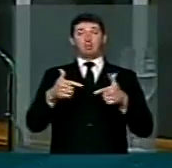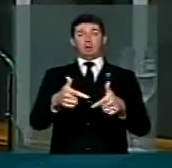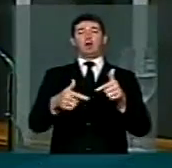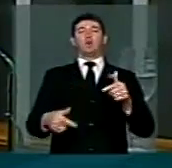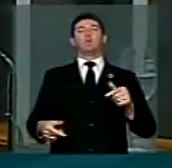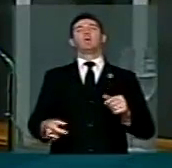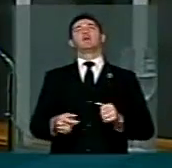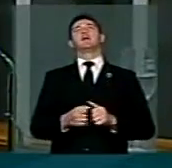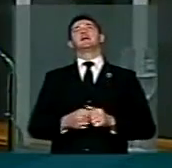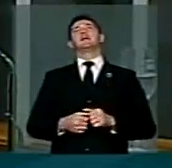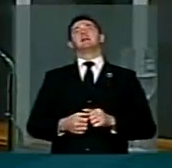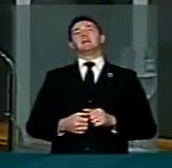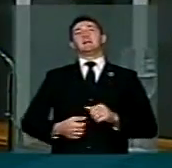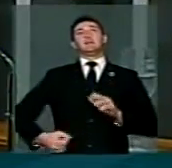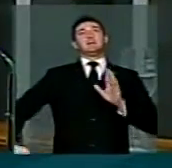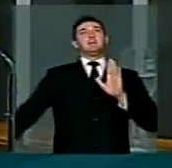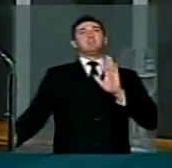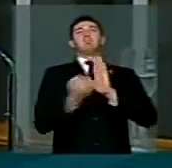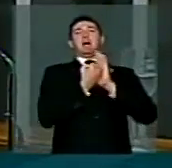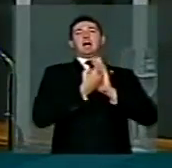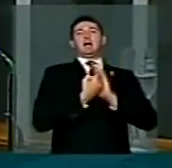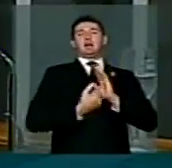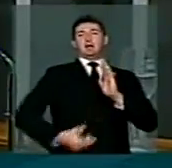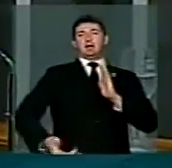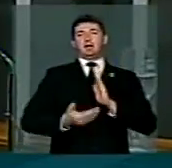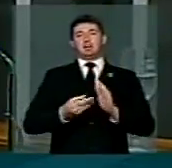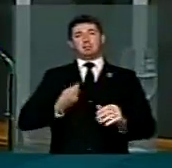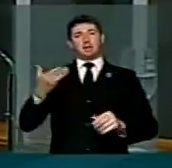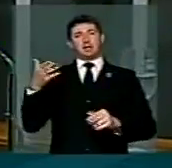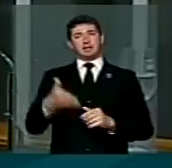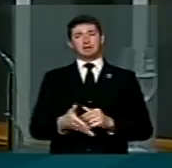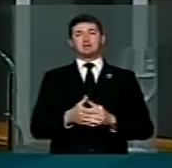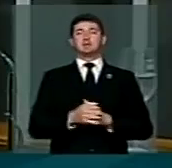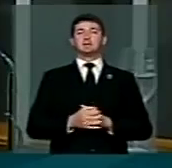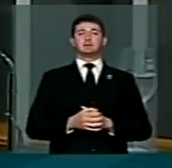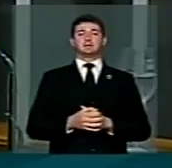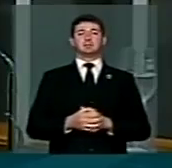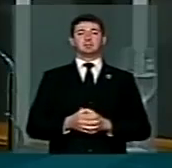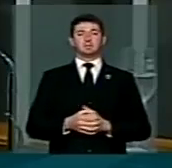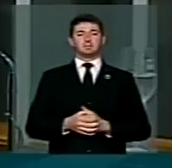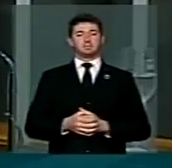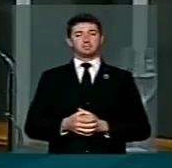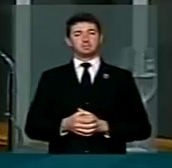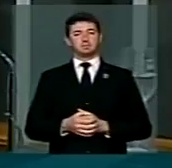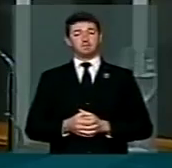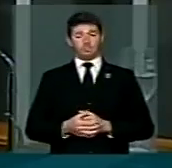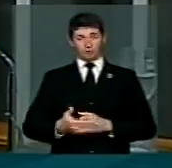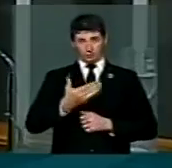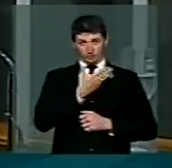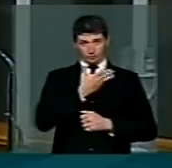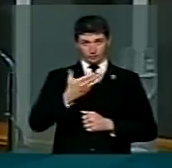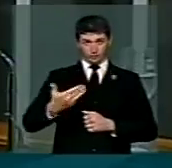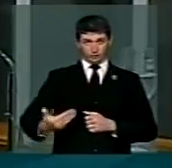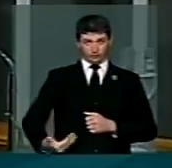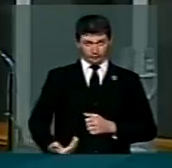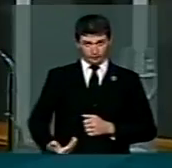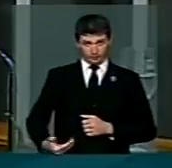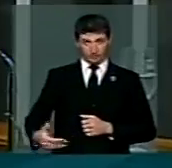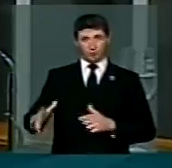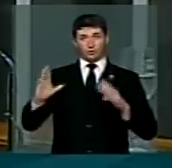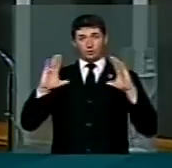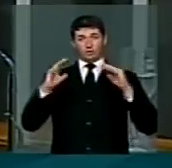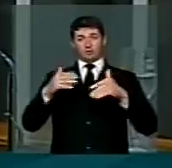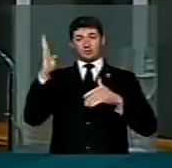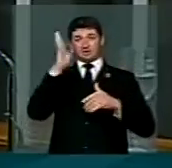que marca a participação da Câmara dos Deputados, que o governo, por meio da